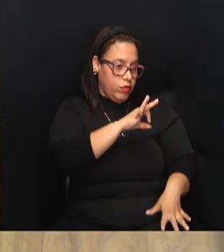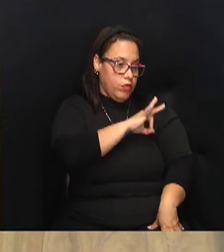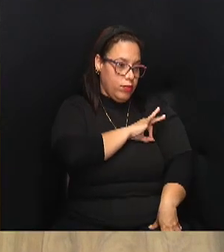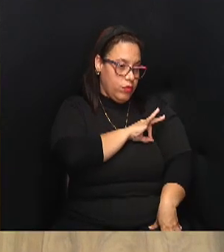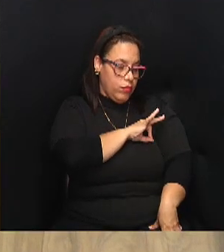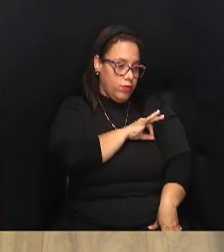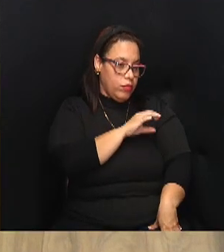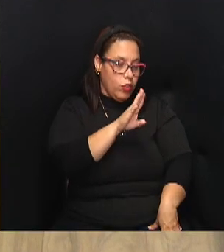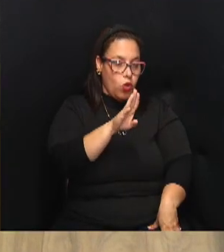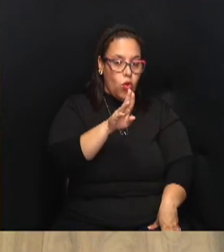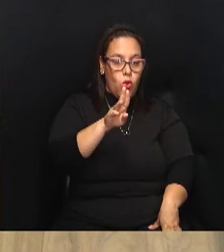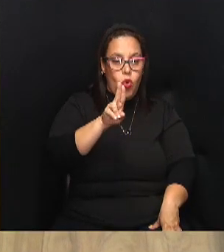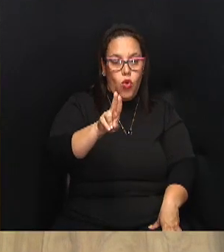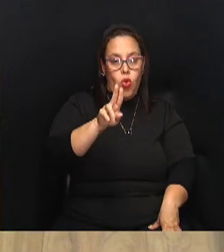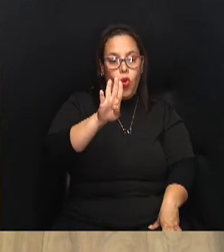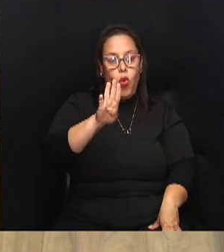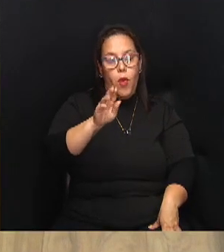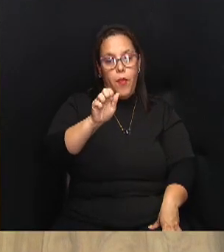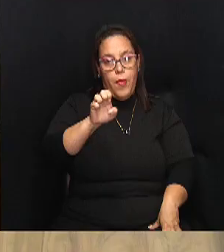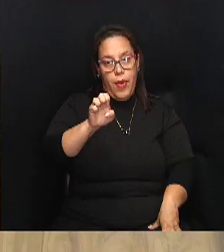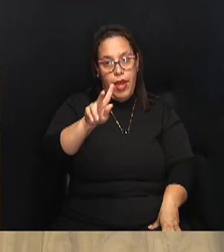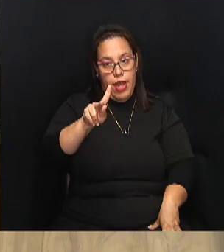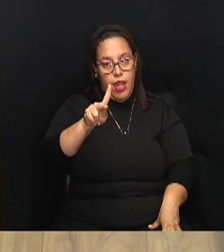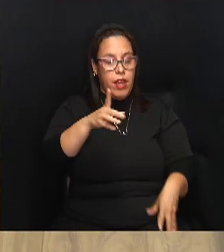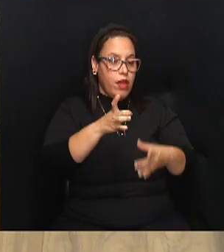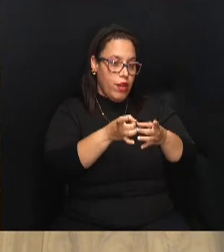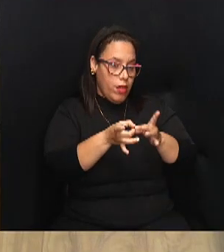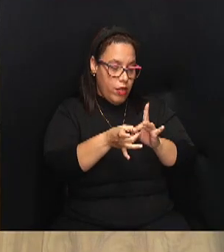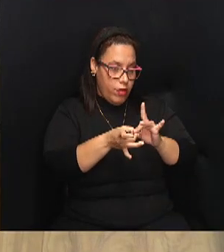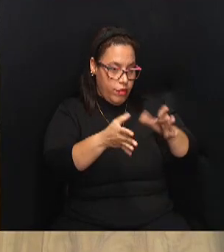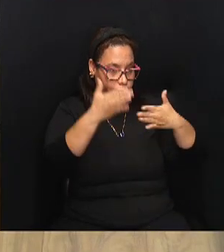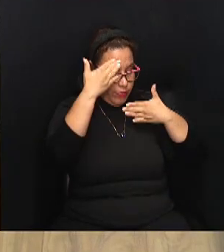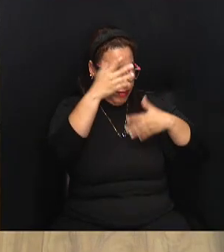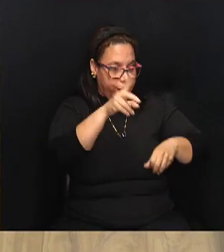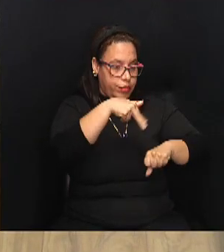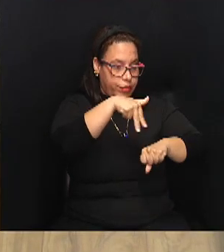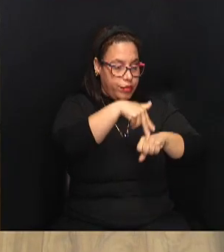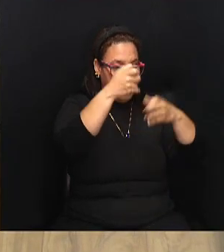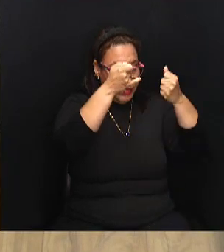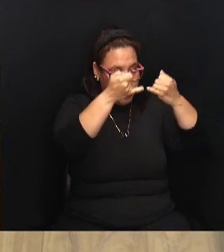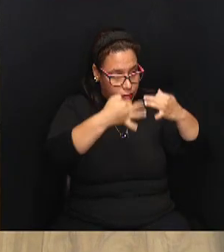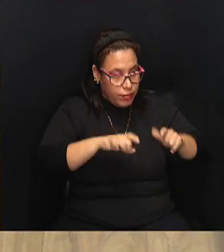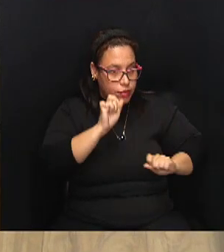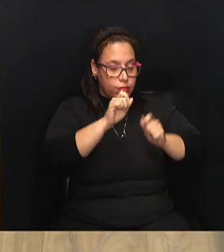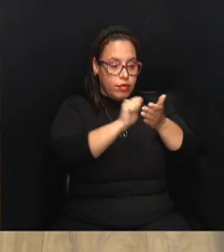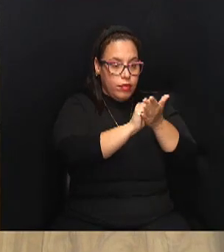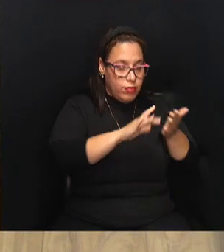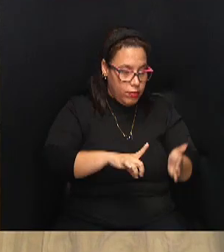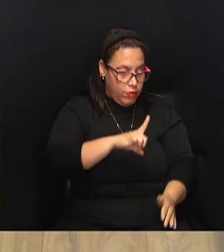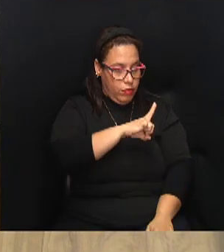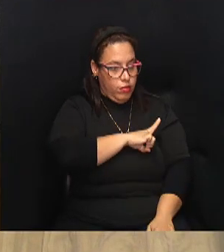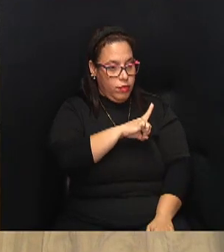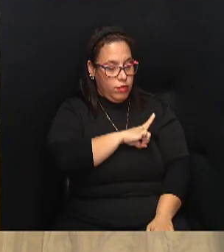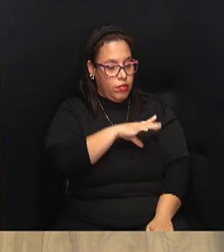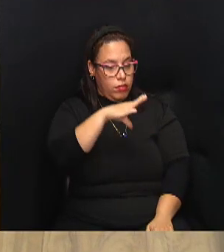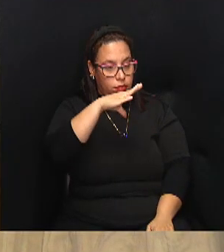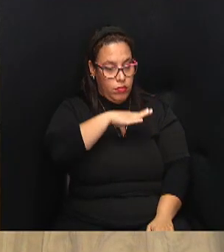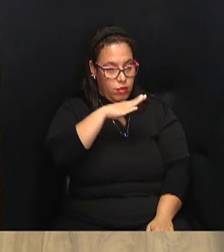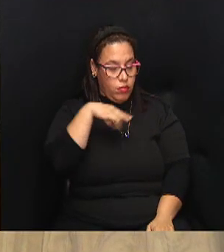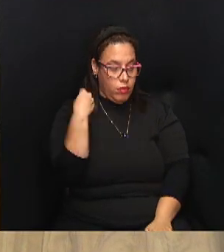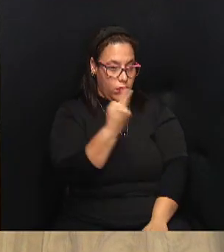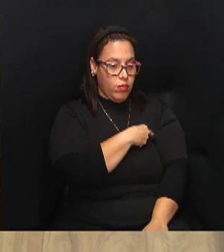o BAEP, muito obrigado pela disponibilidade do seu tempo, explicar o que é essa atividade para os munícipes, para os